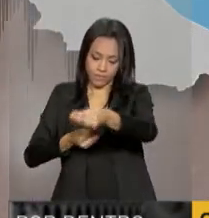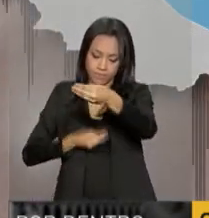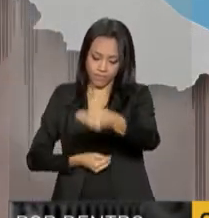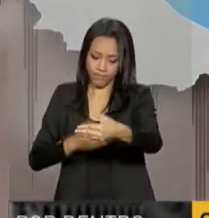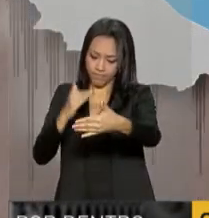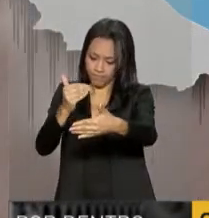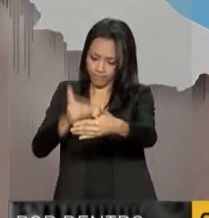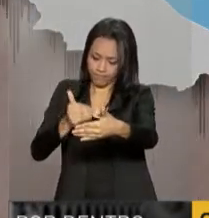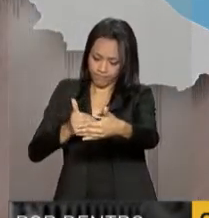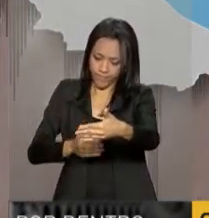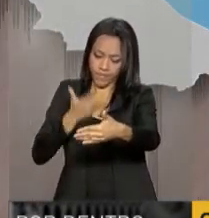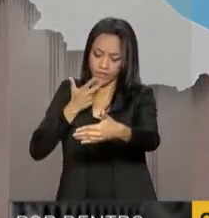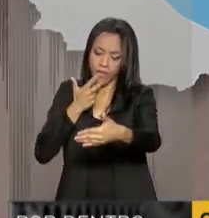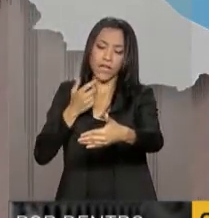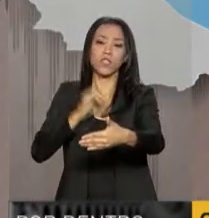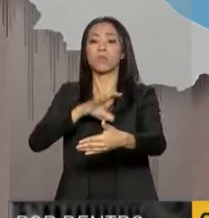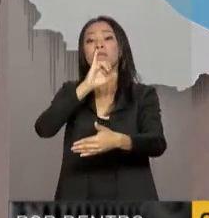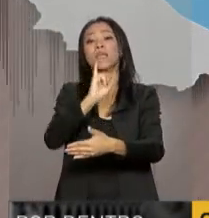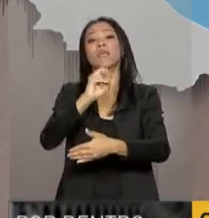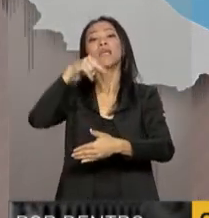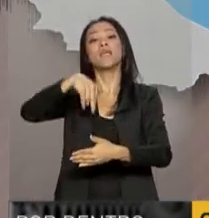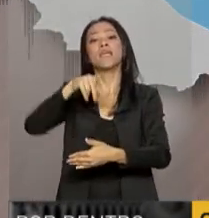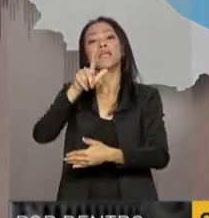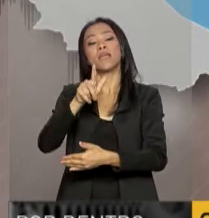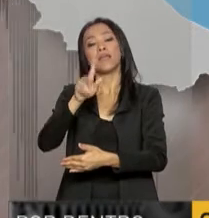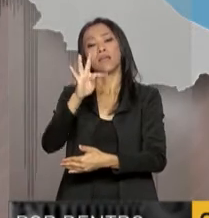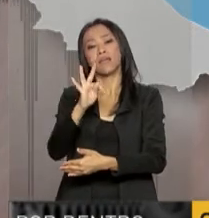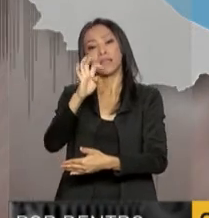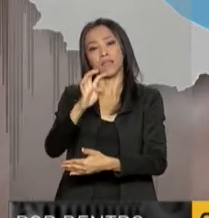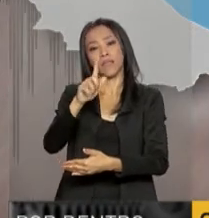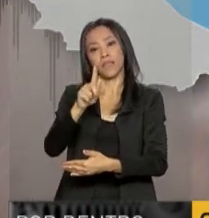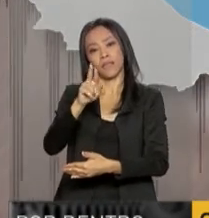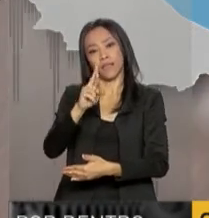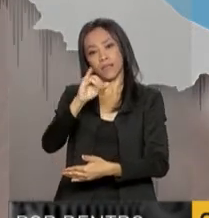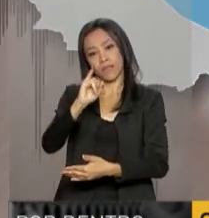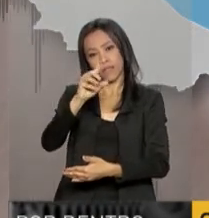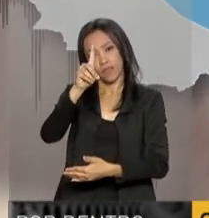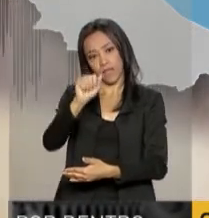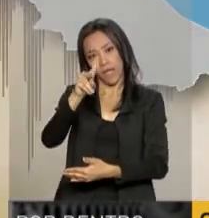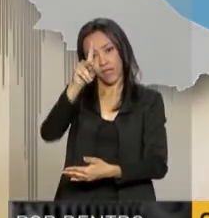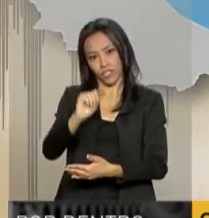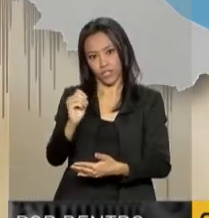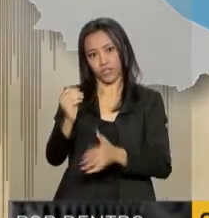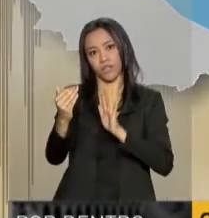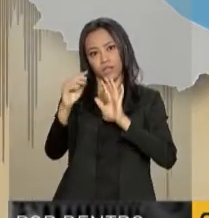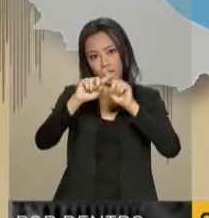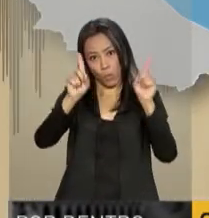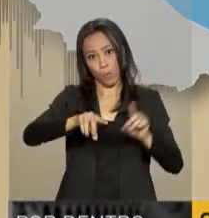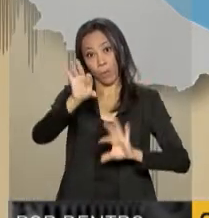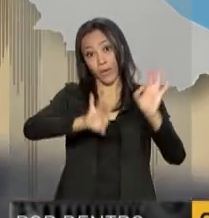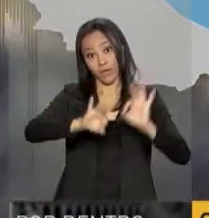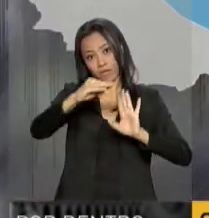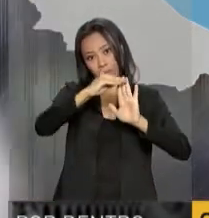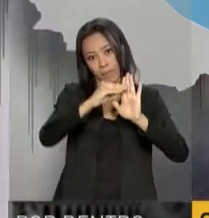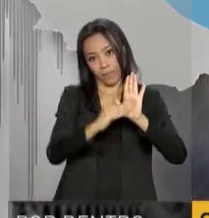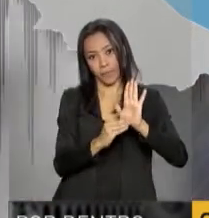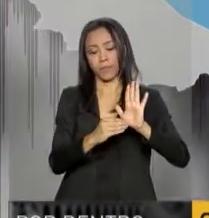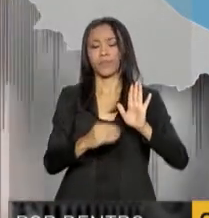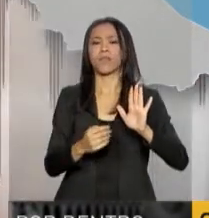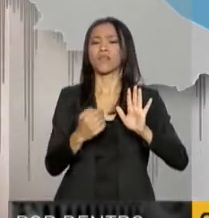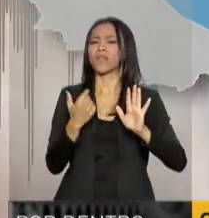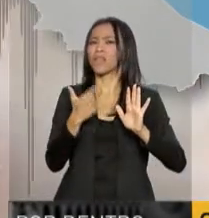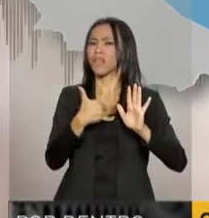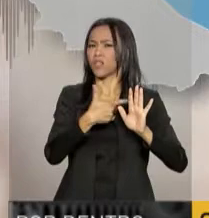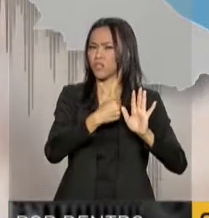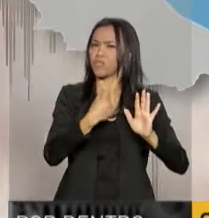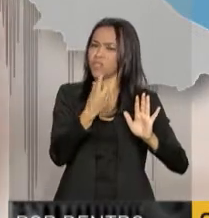integridade o plano de integridade nós percebemos aqui existe tipo um marco que vai de 2016 e